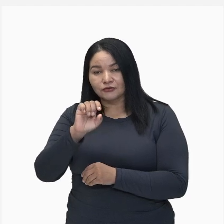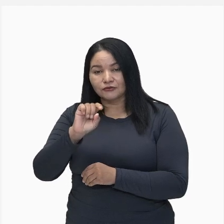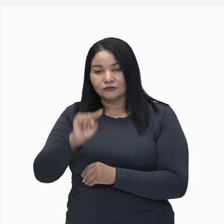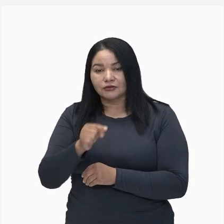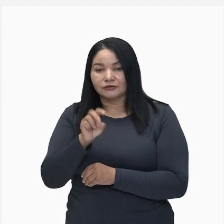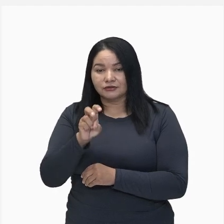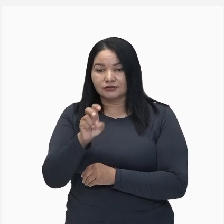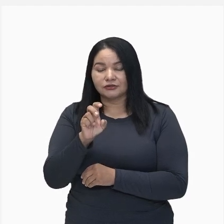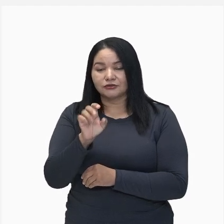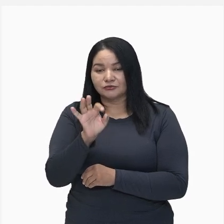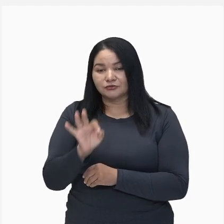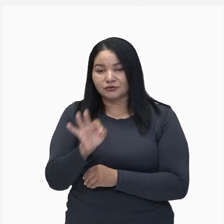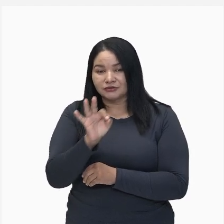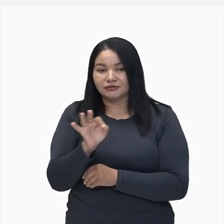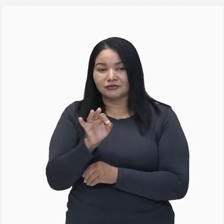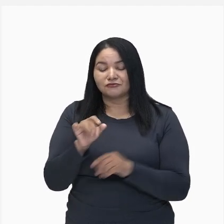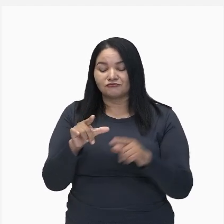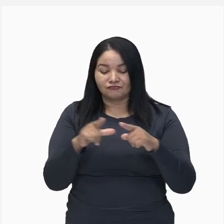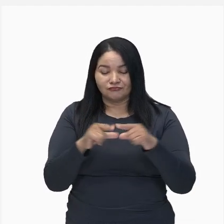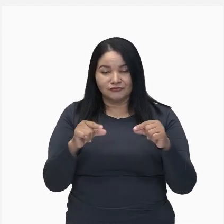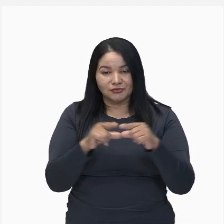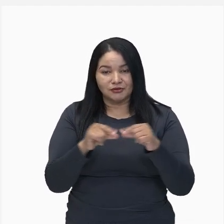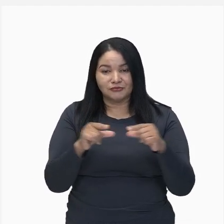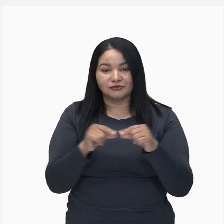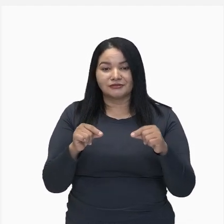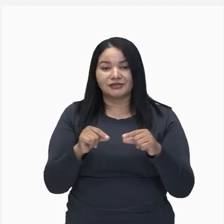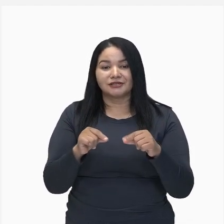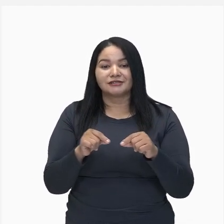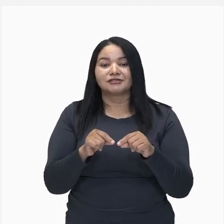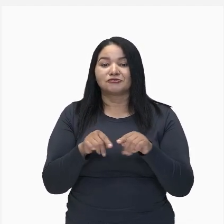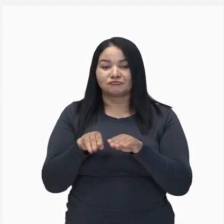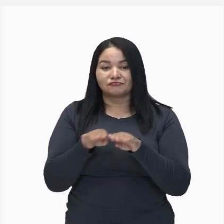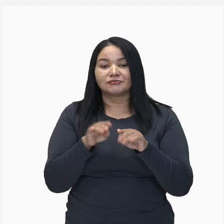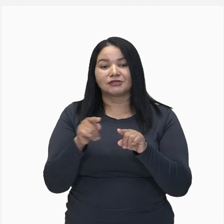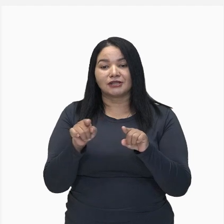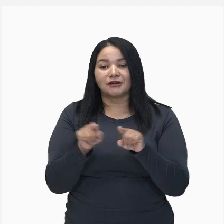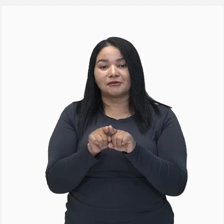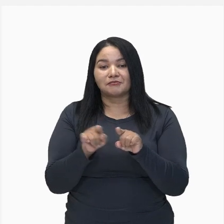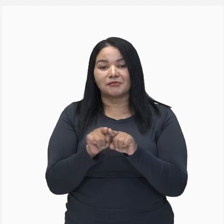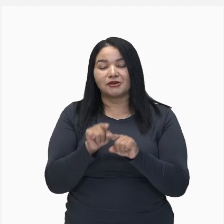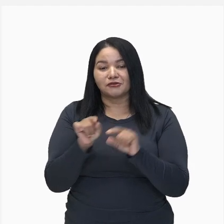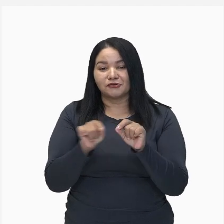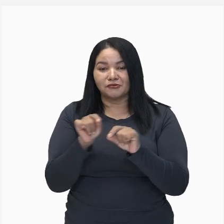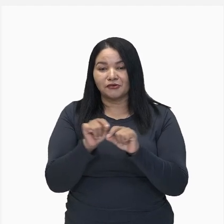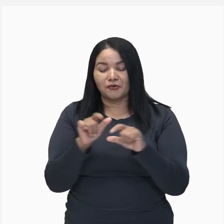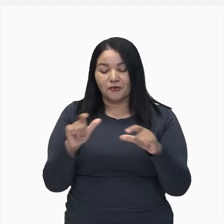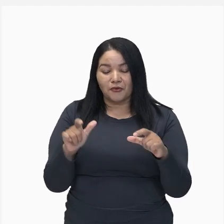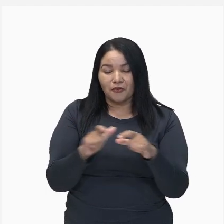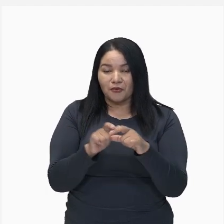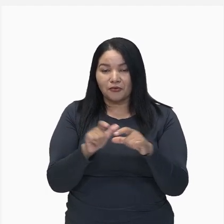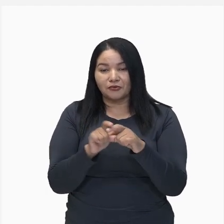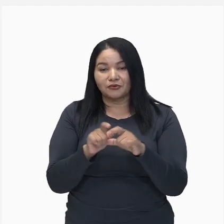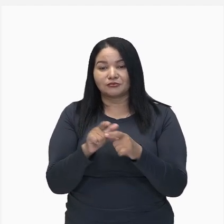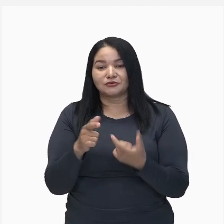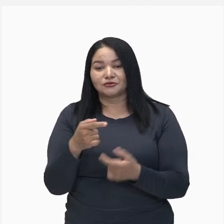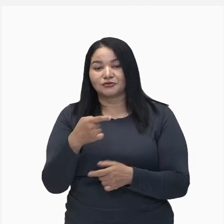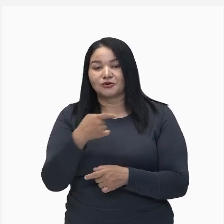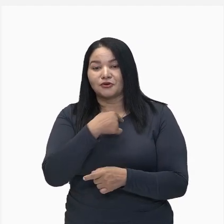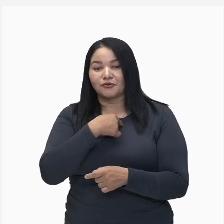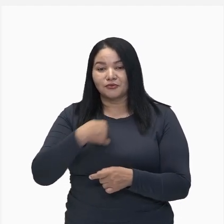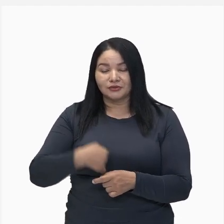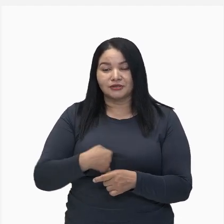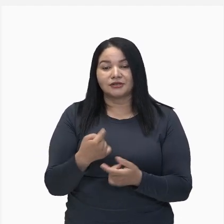98,5% sendo japoneses, gente. E minorias étnicas incluem os coreanos, os chineses